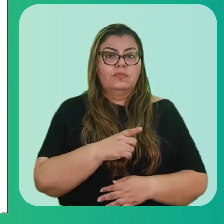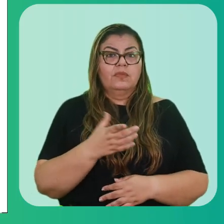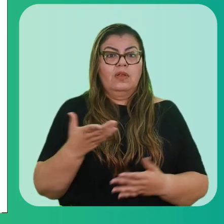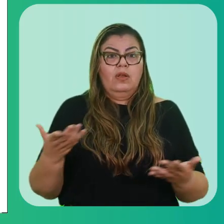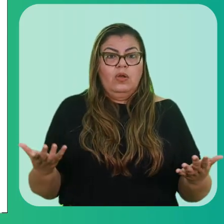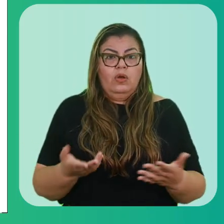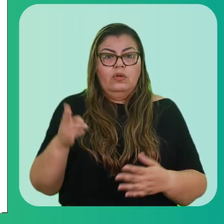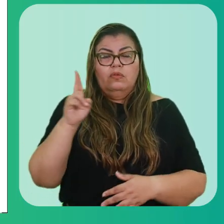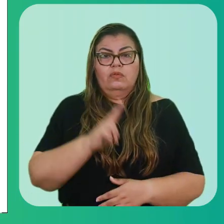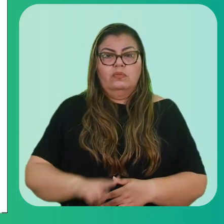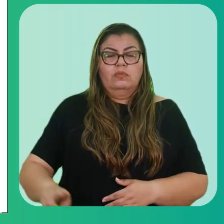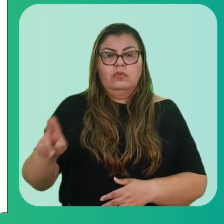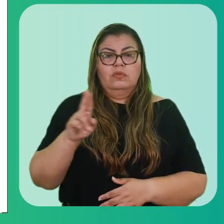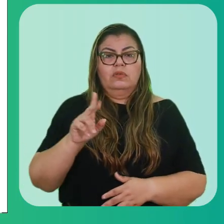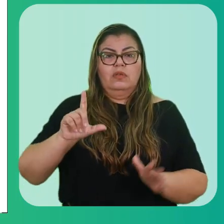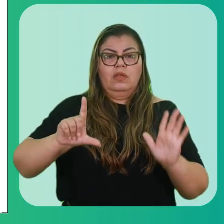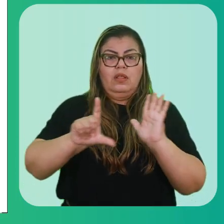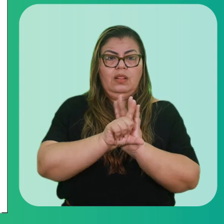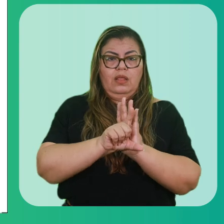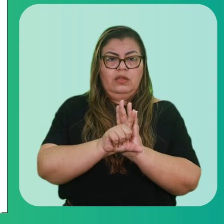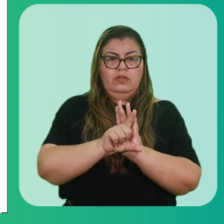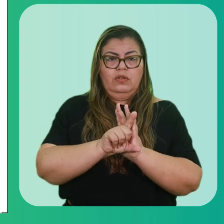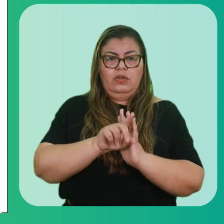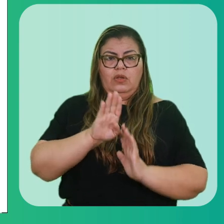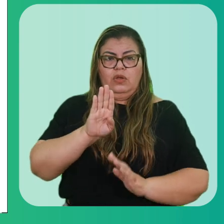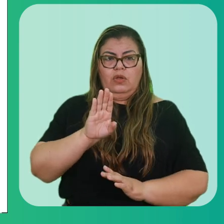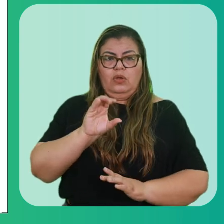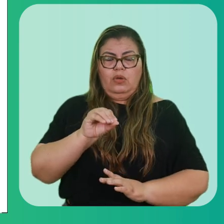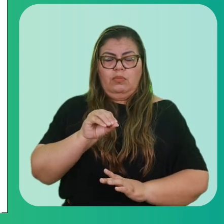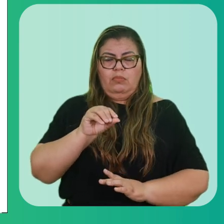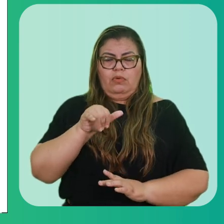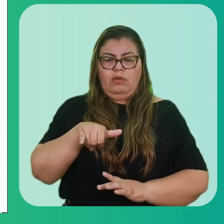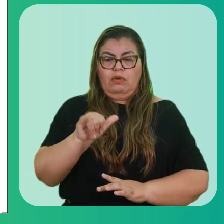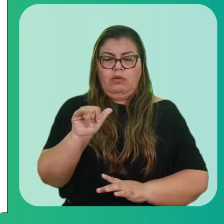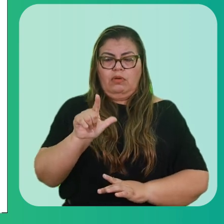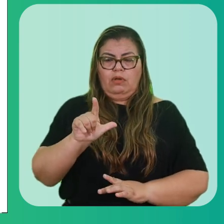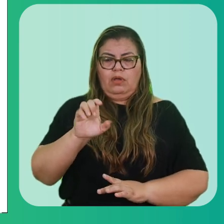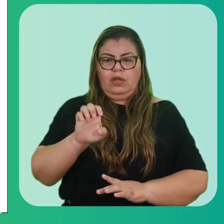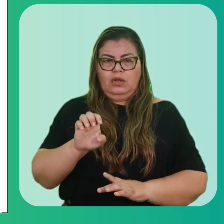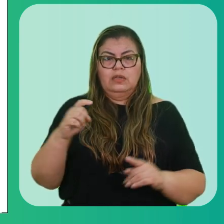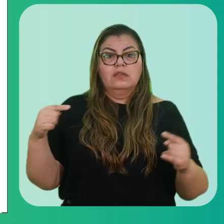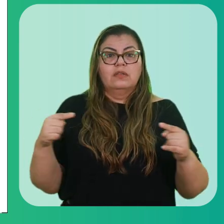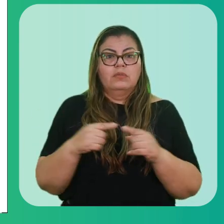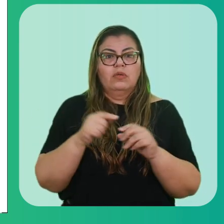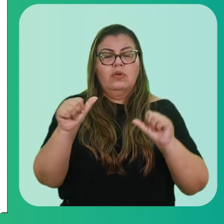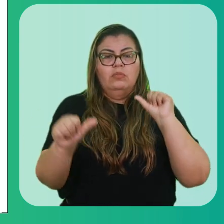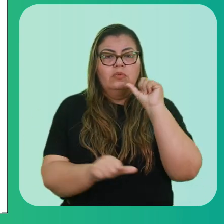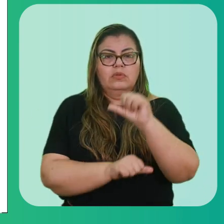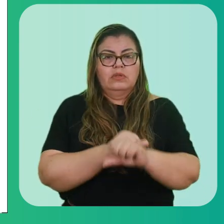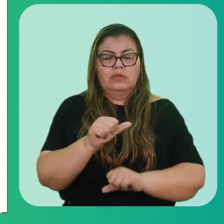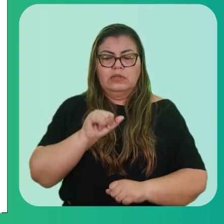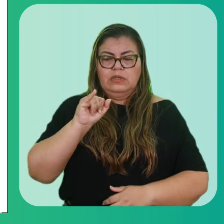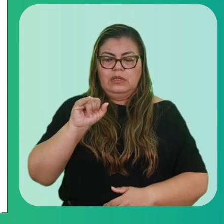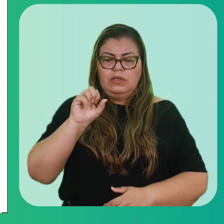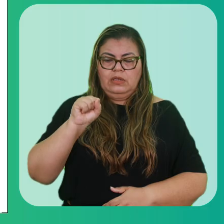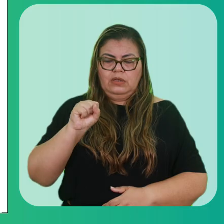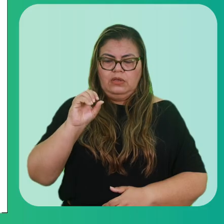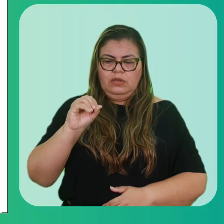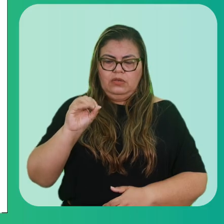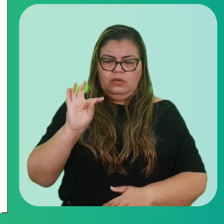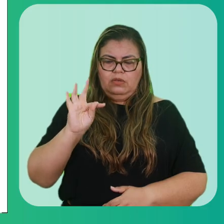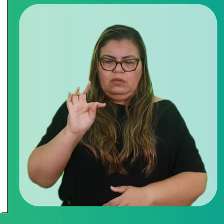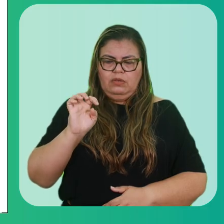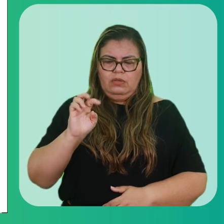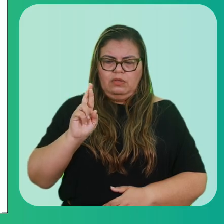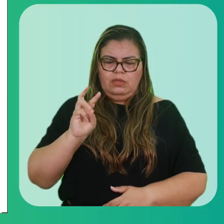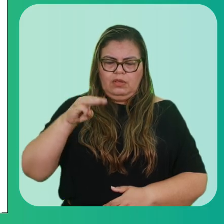admitir. Então, nós vamos usar o que chama a lei de Boyle, que é referente a uma transformação isotérmica, ou seja, uma transformação